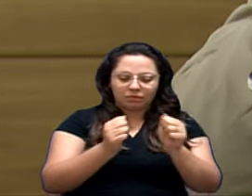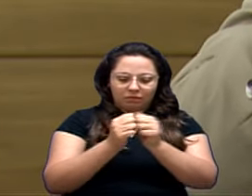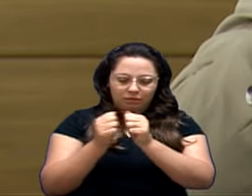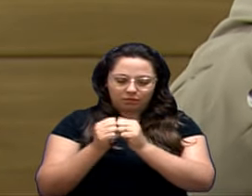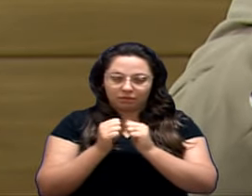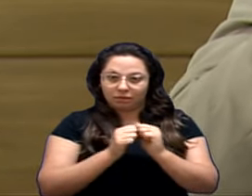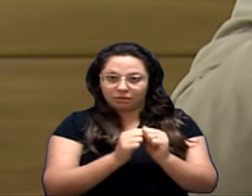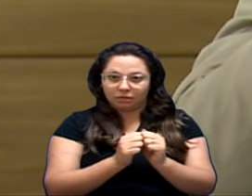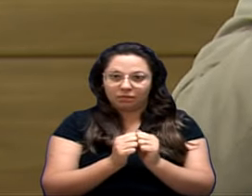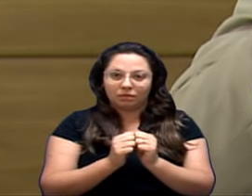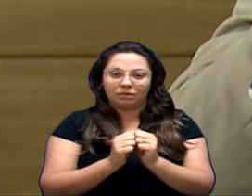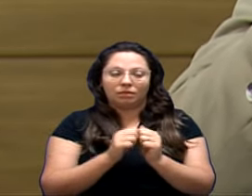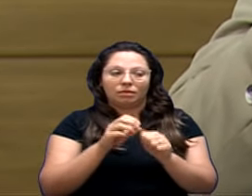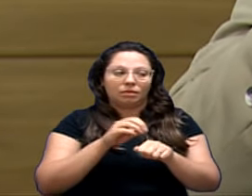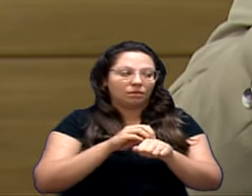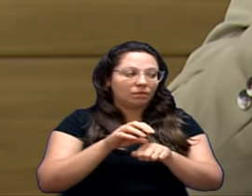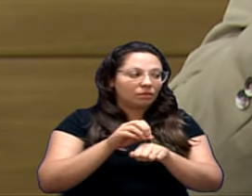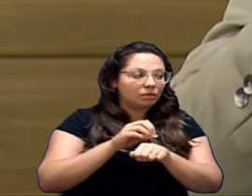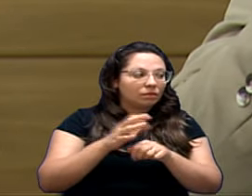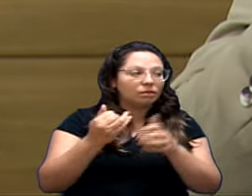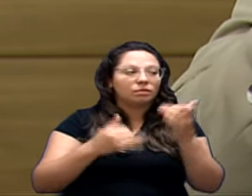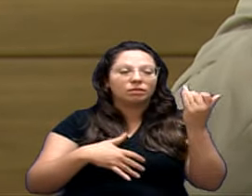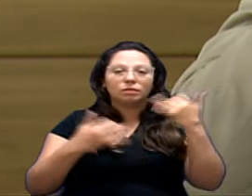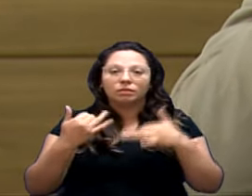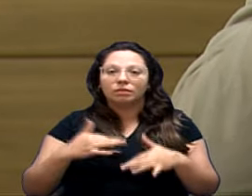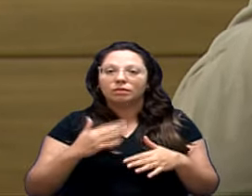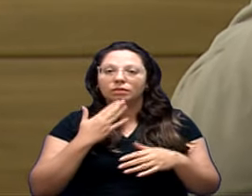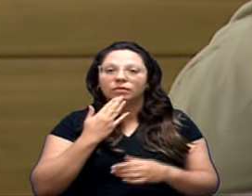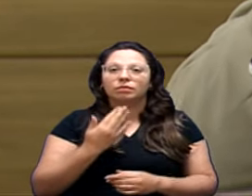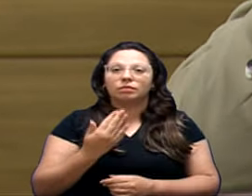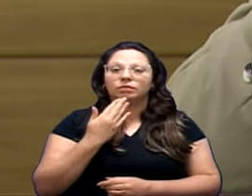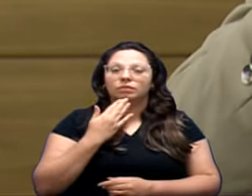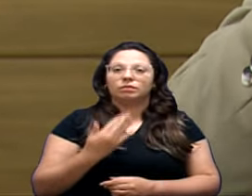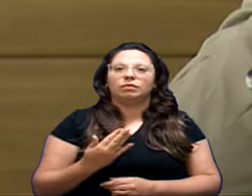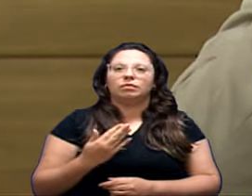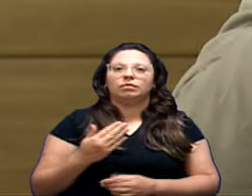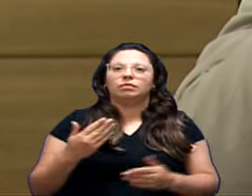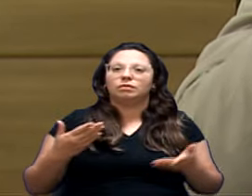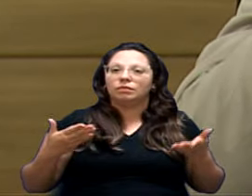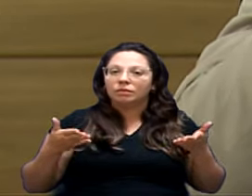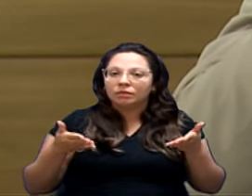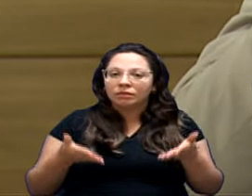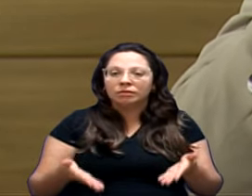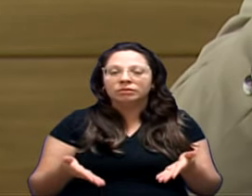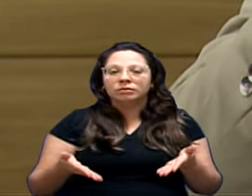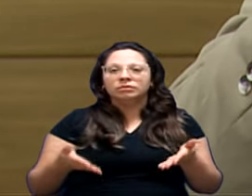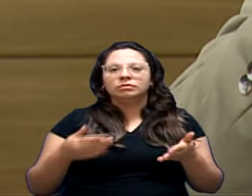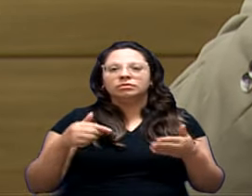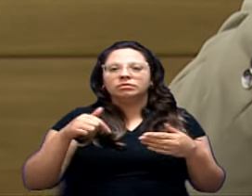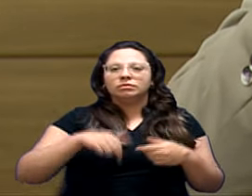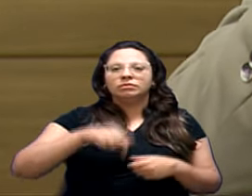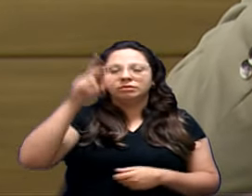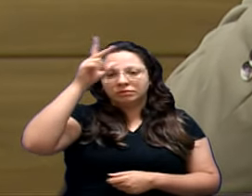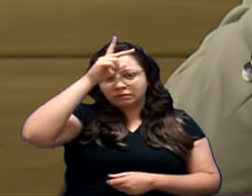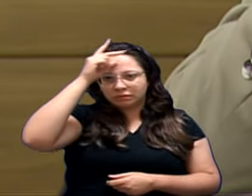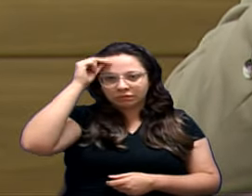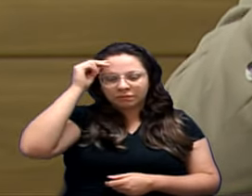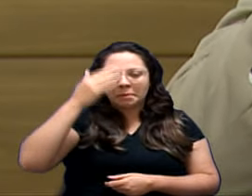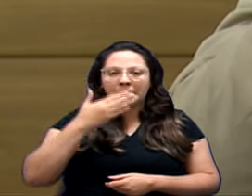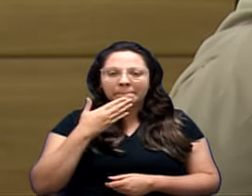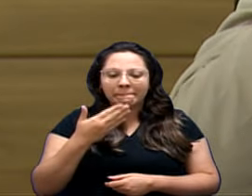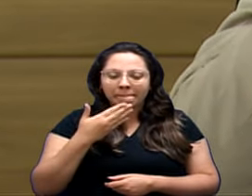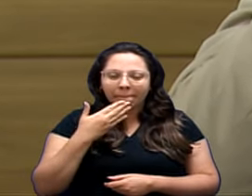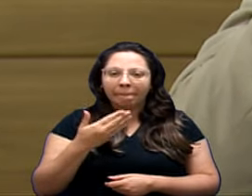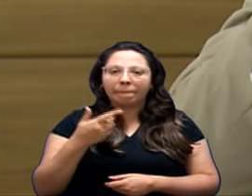as propostas né a o os pedidos que chegaram até a prefeitura e os